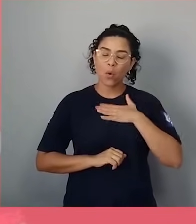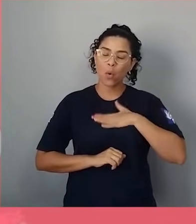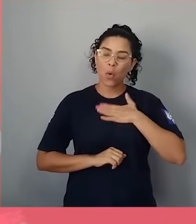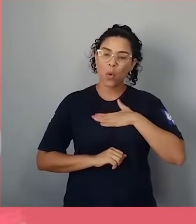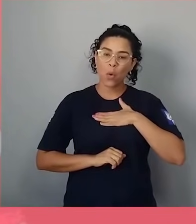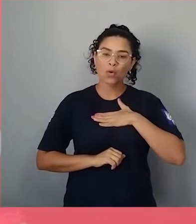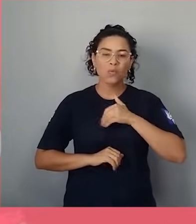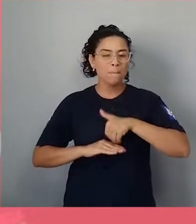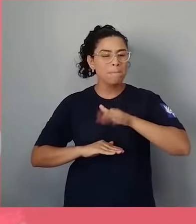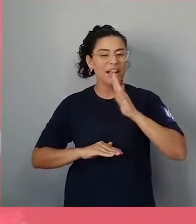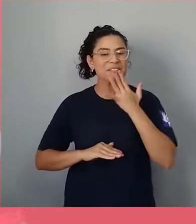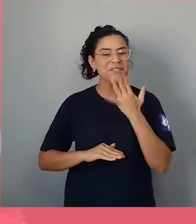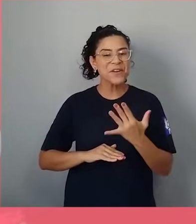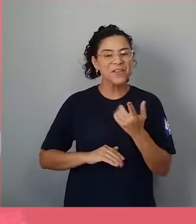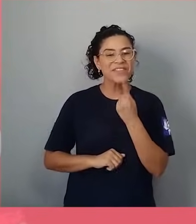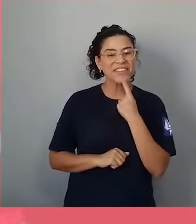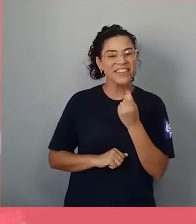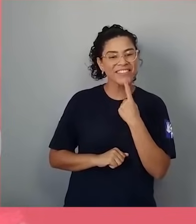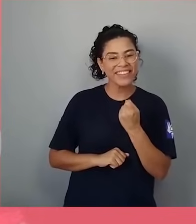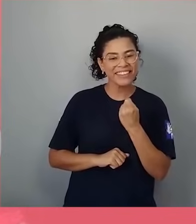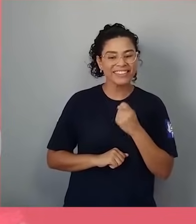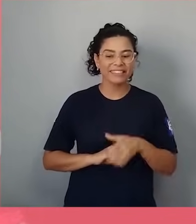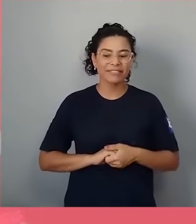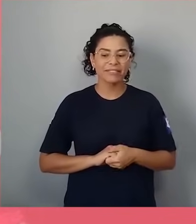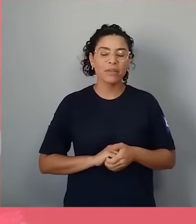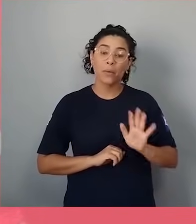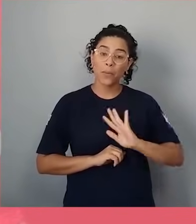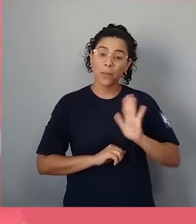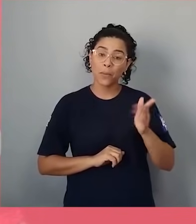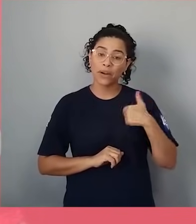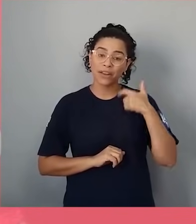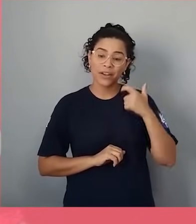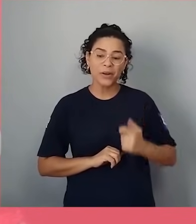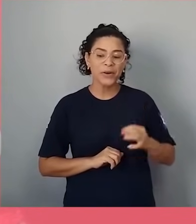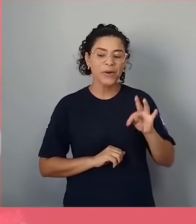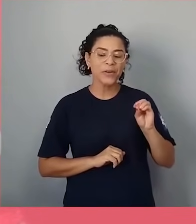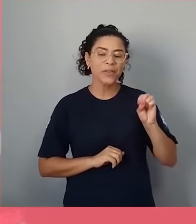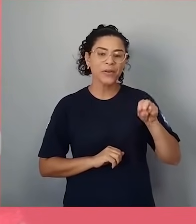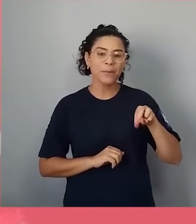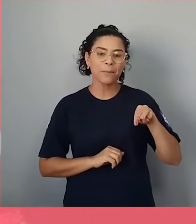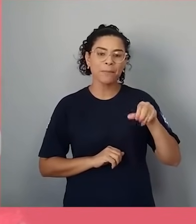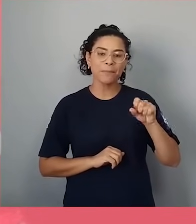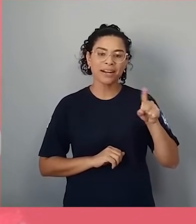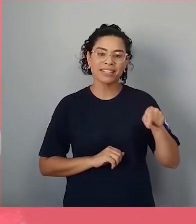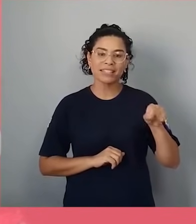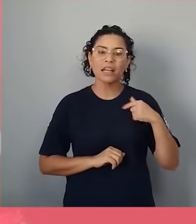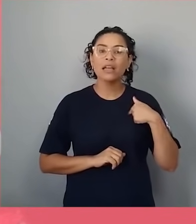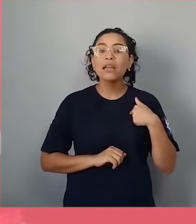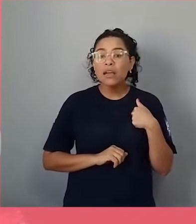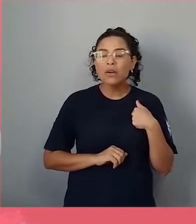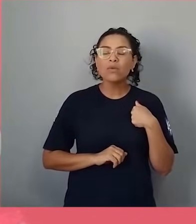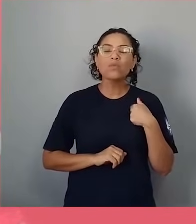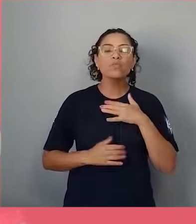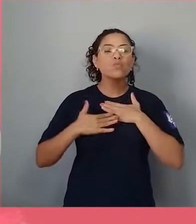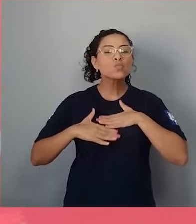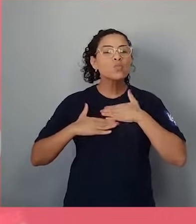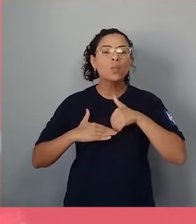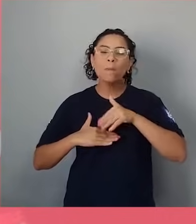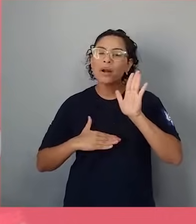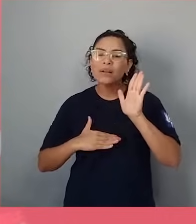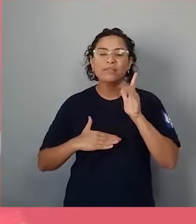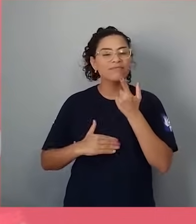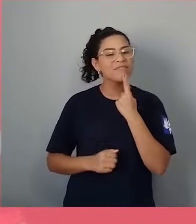é vermelho. Oi, eu sou o Tomás e eu vim falar que minha cor preferida